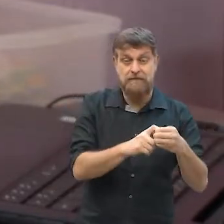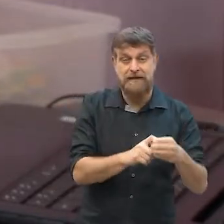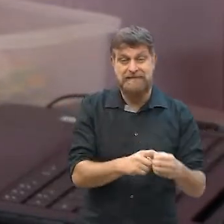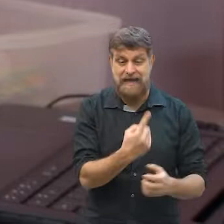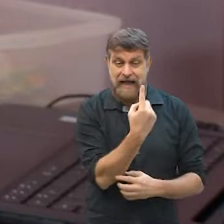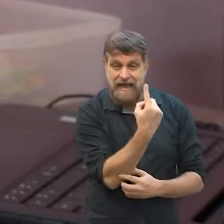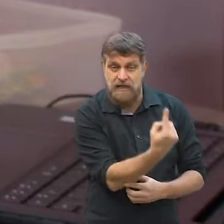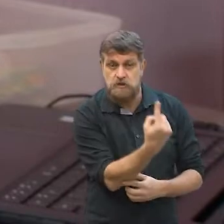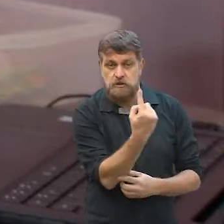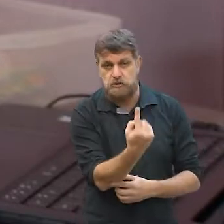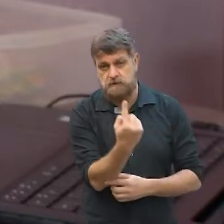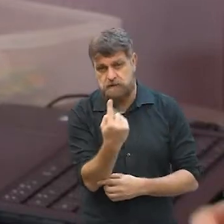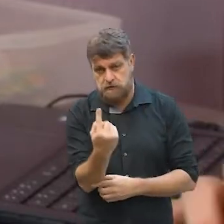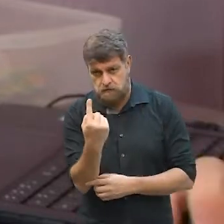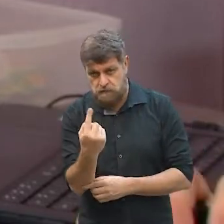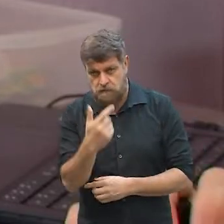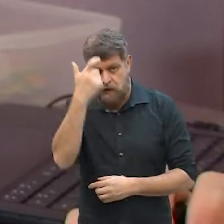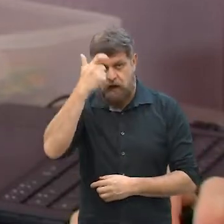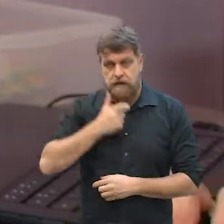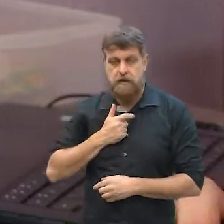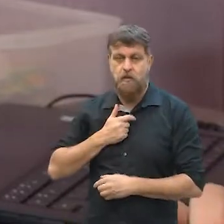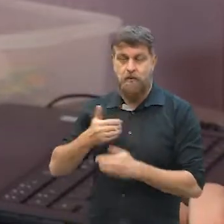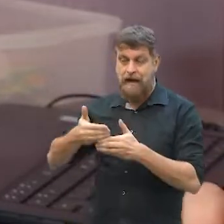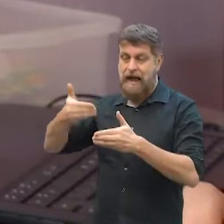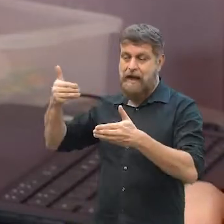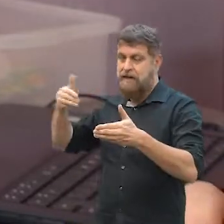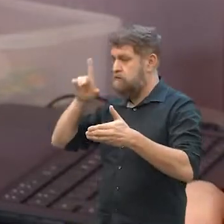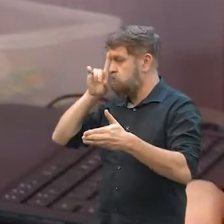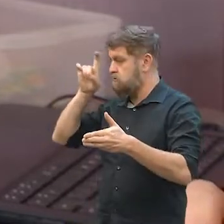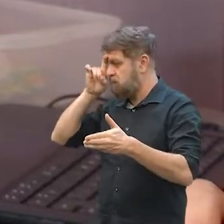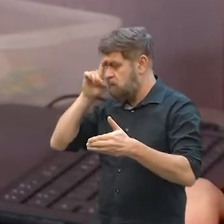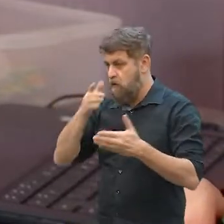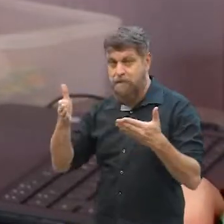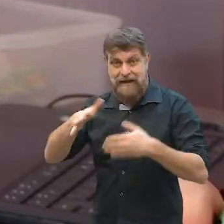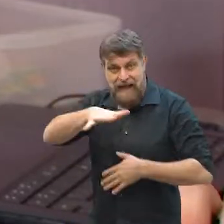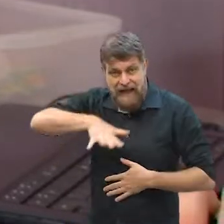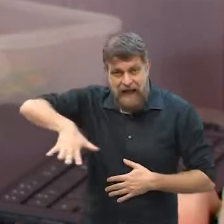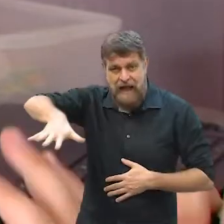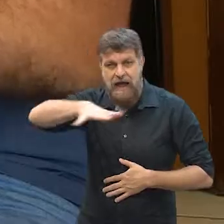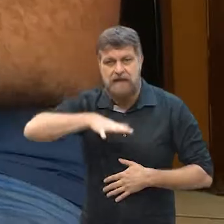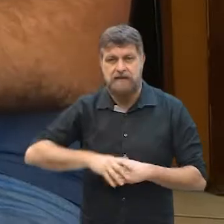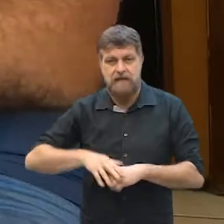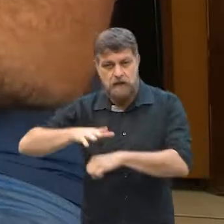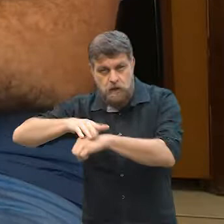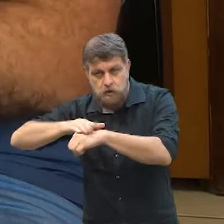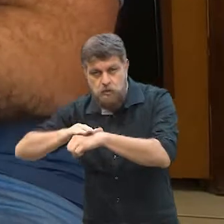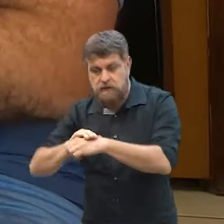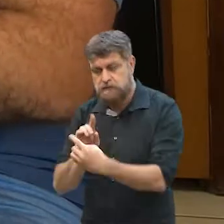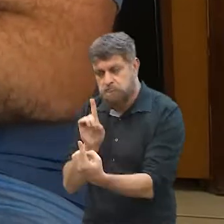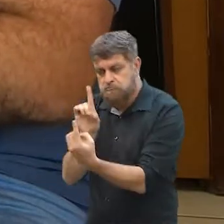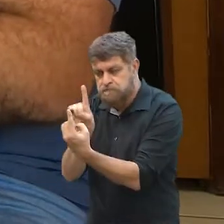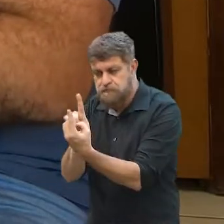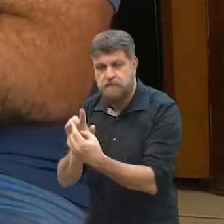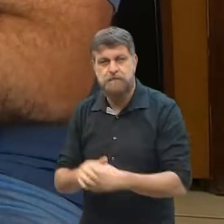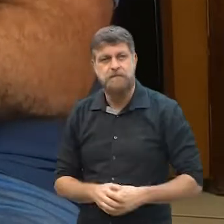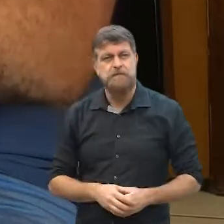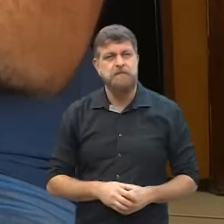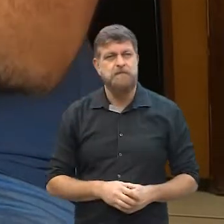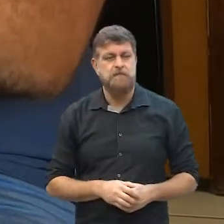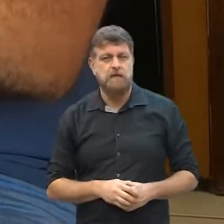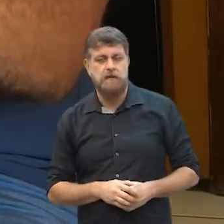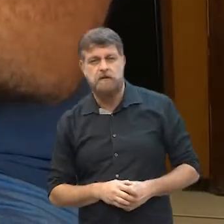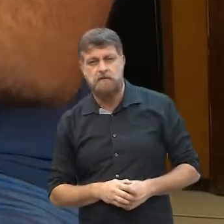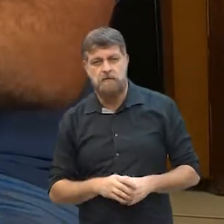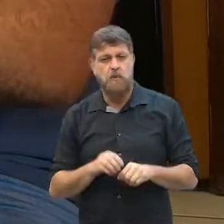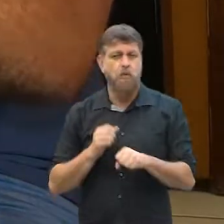tá? Então, muito tempo foi em hospital, mas claro que foi sempre na área clínica. Qual o campo para o profissional trabalhar? Você